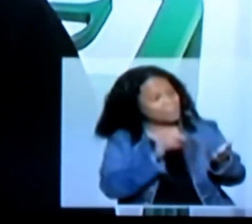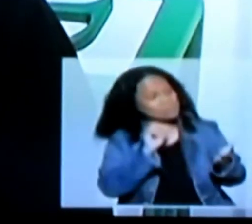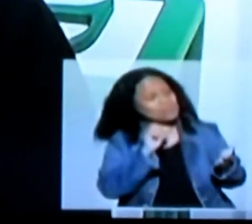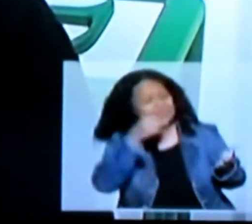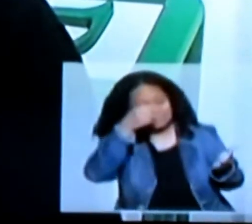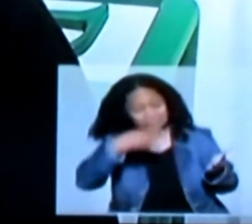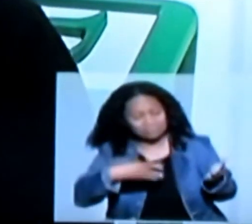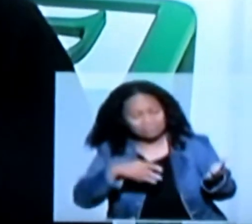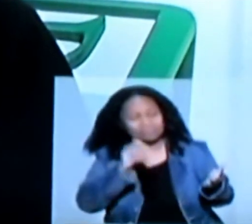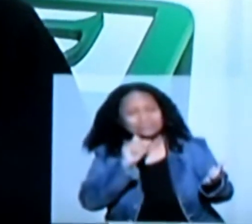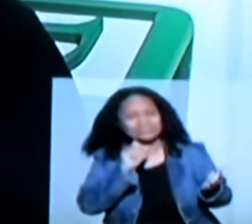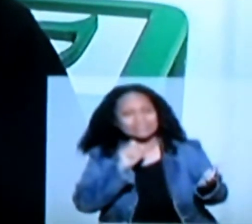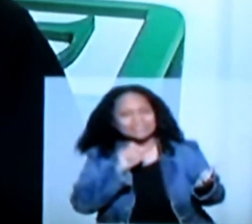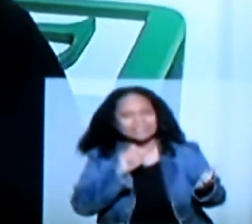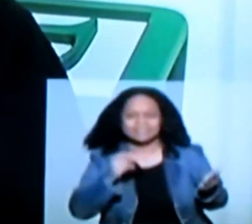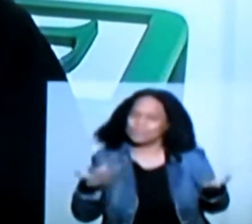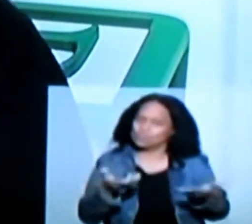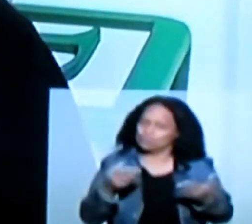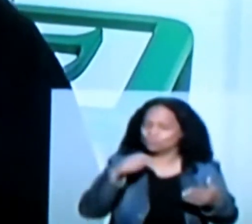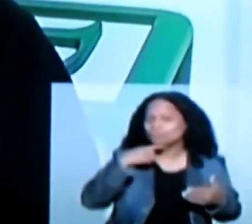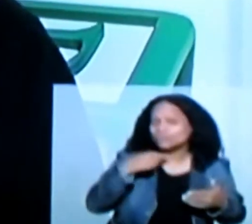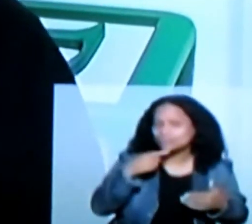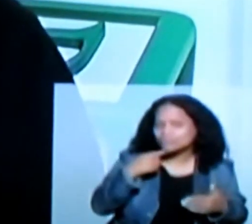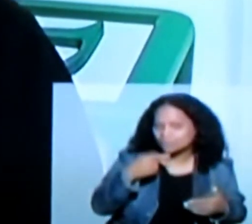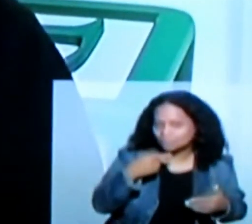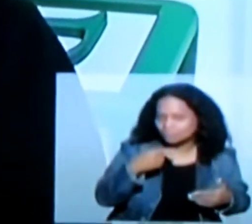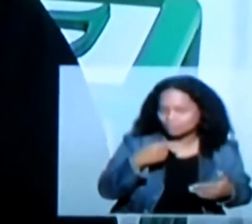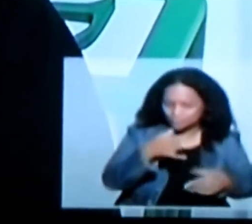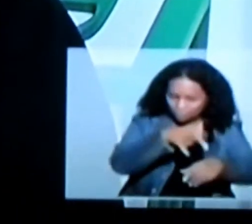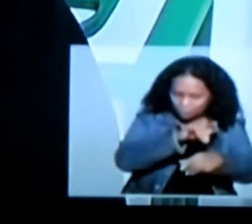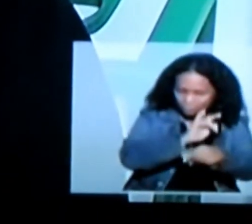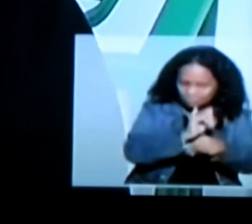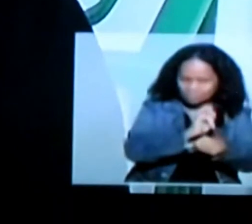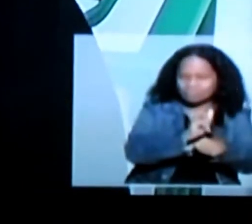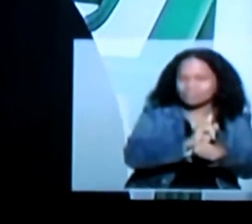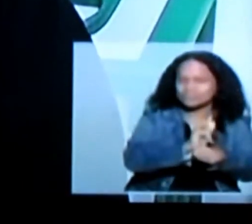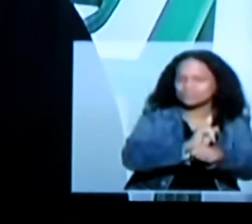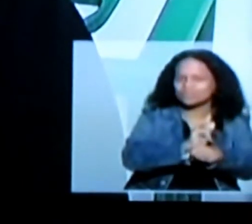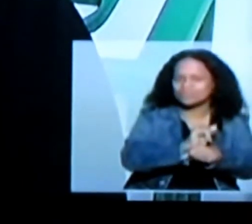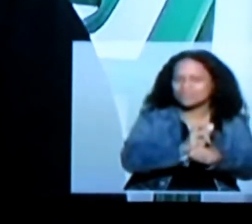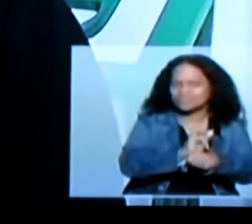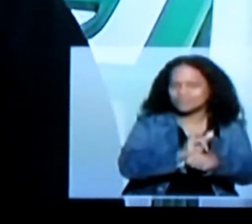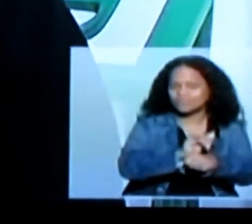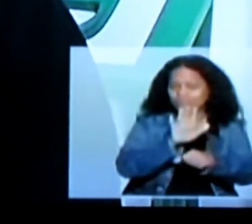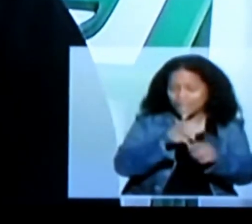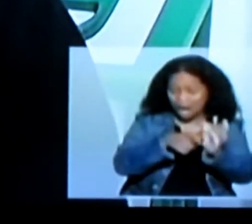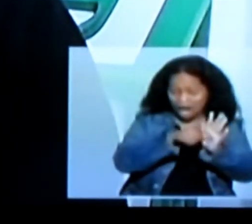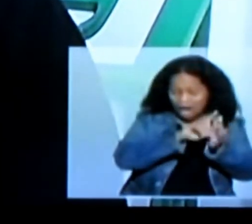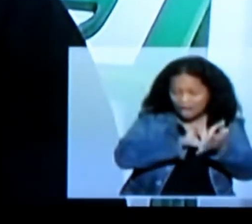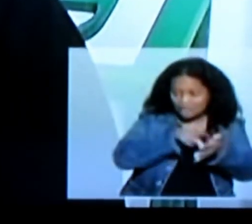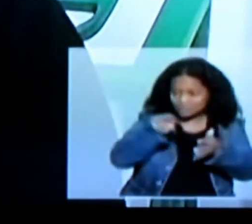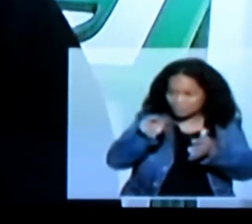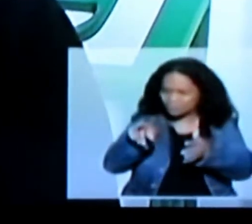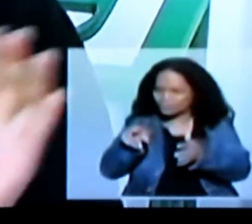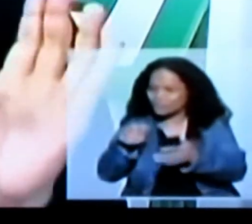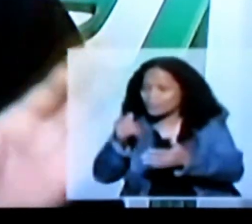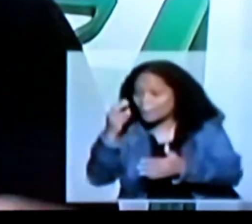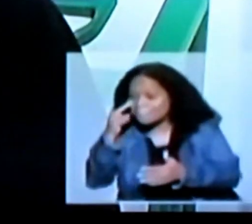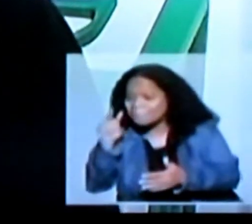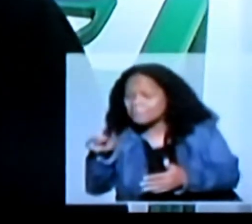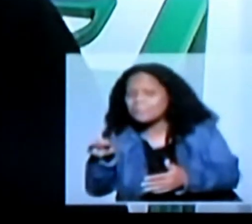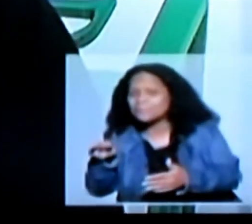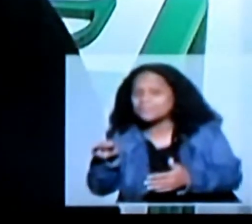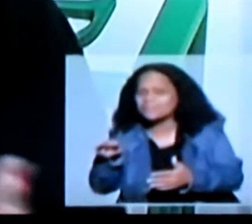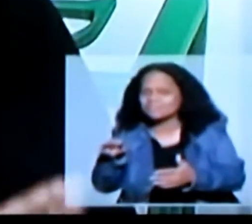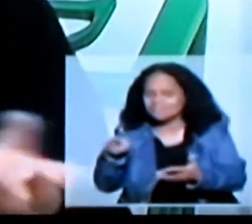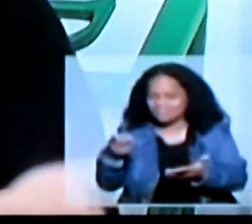ver o que estão falando sobre esse livro. Hoje em dia, quando eu tô na dúvida, é muito difícil eu comprar algum livro sem que... Ah, ninguém